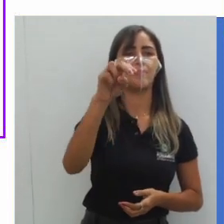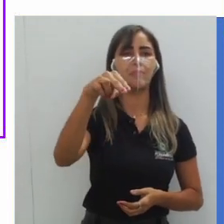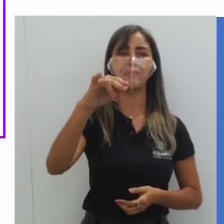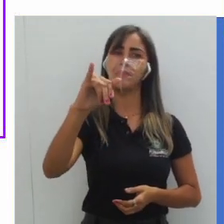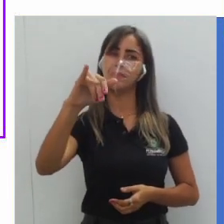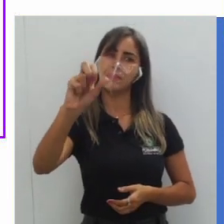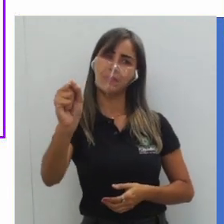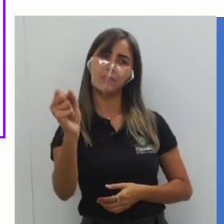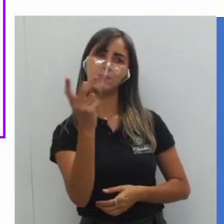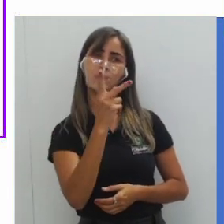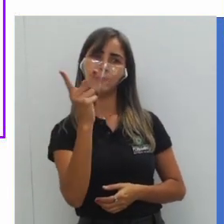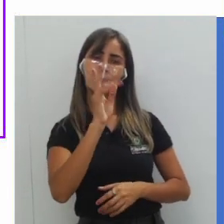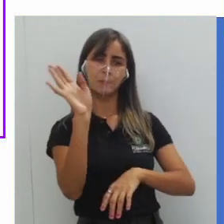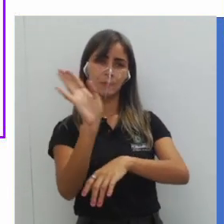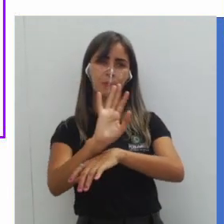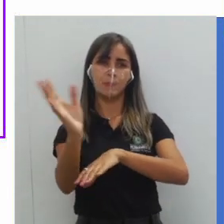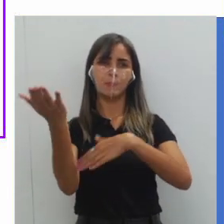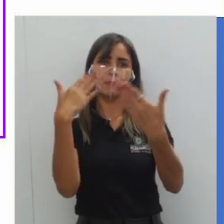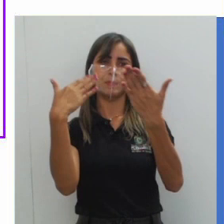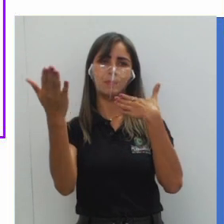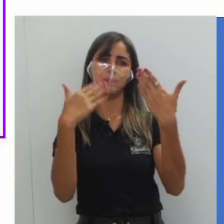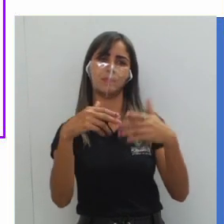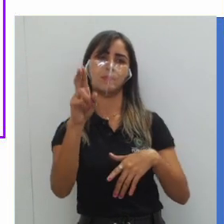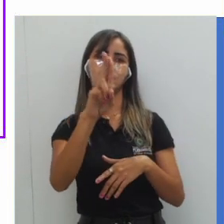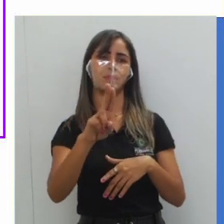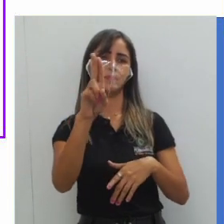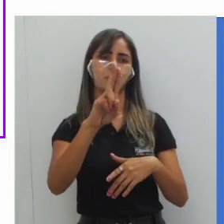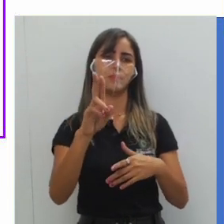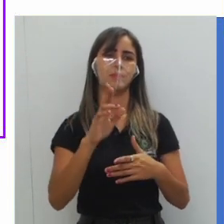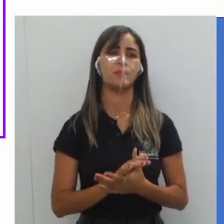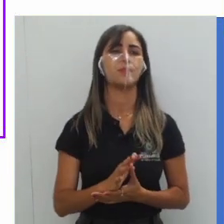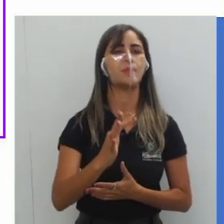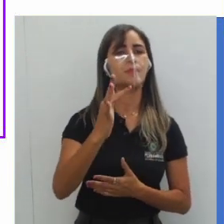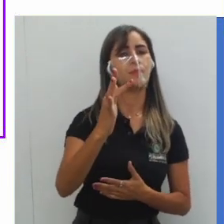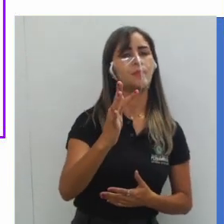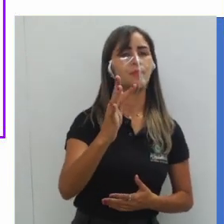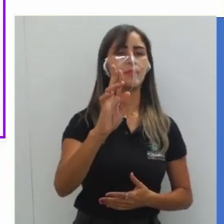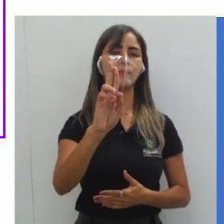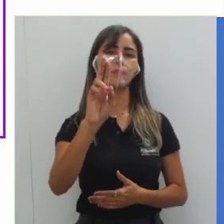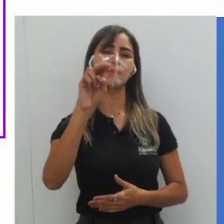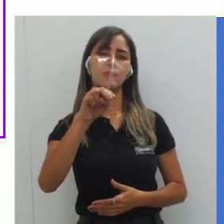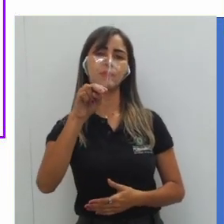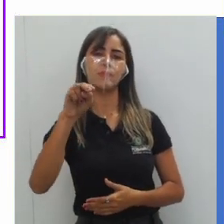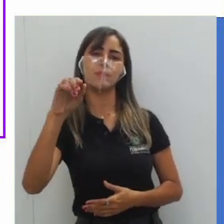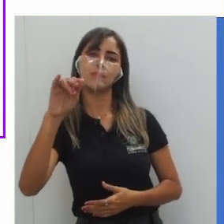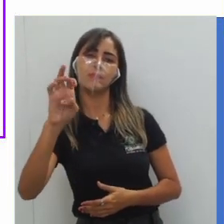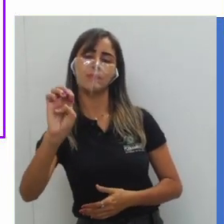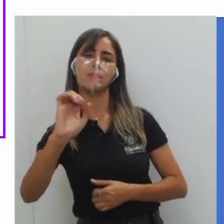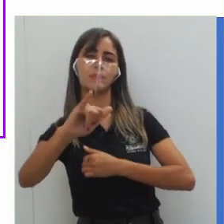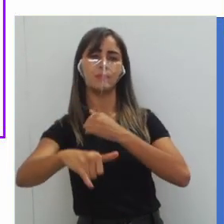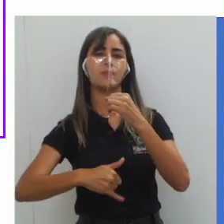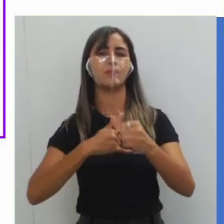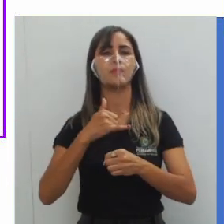dois objetos comparados e aí eu utilizei o funny, adjetivo, e quando ele passa a